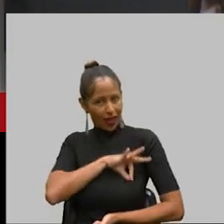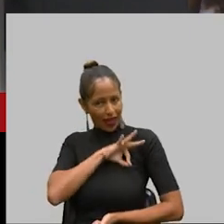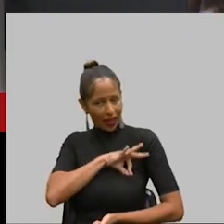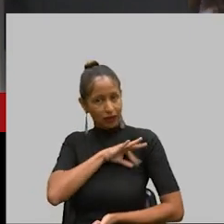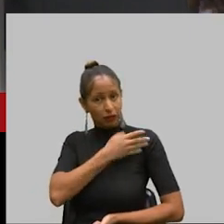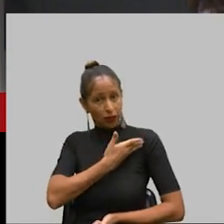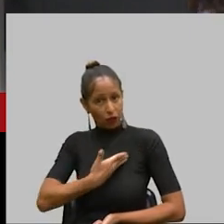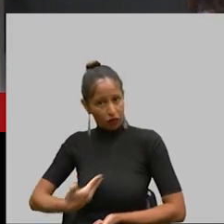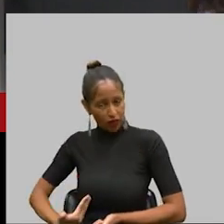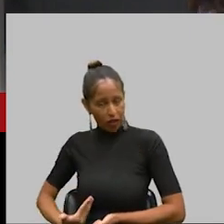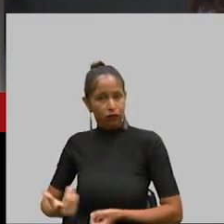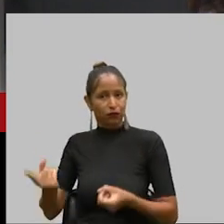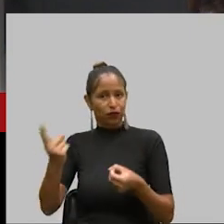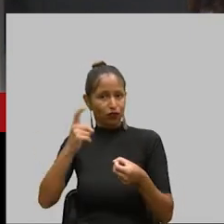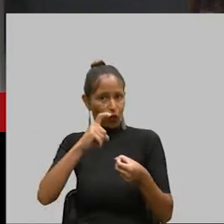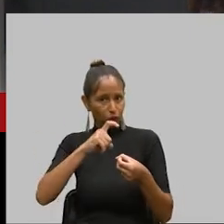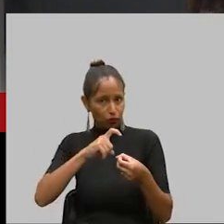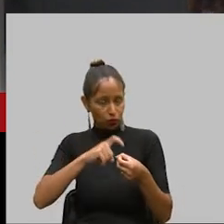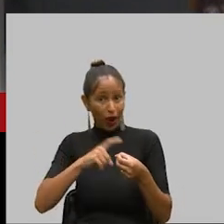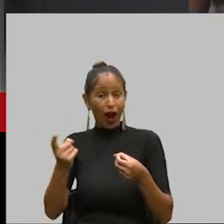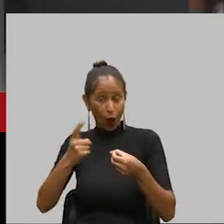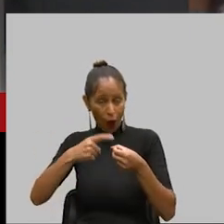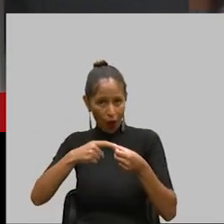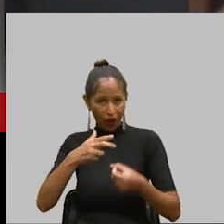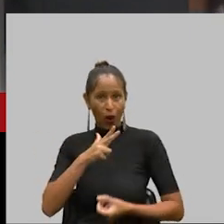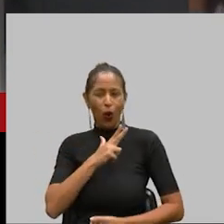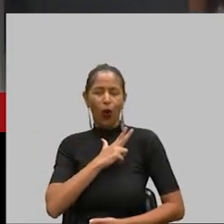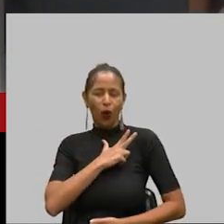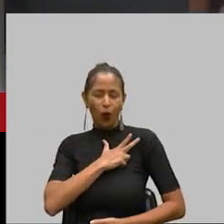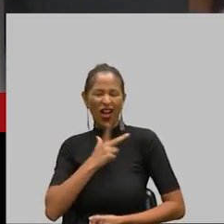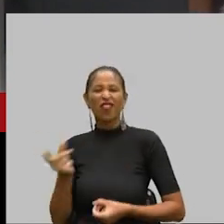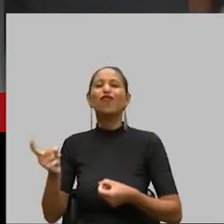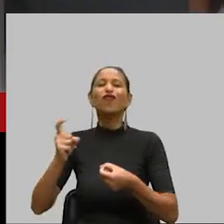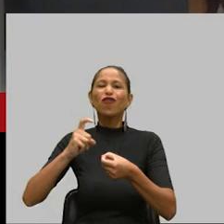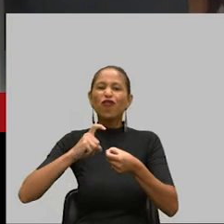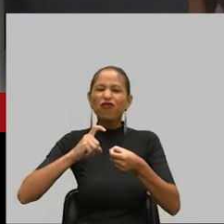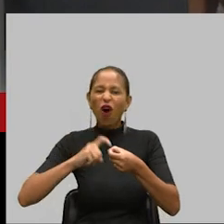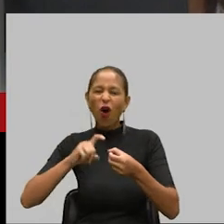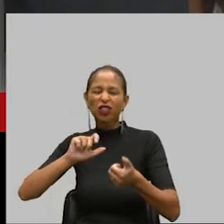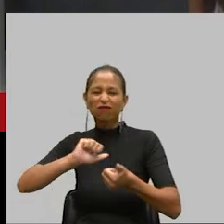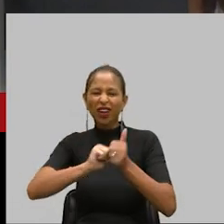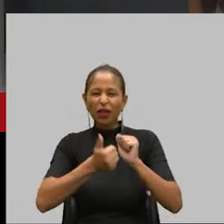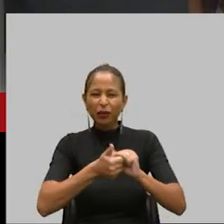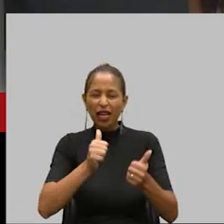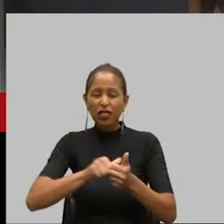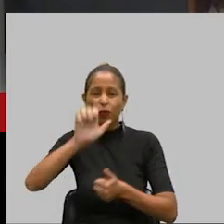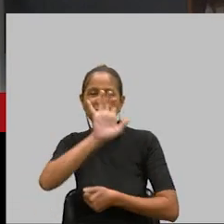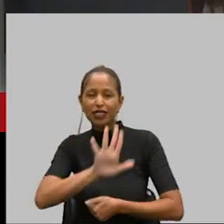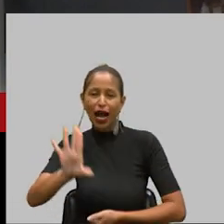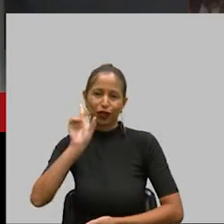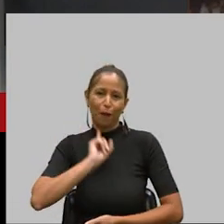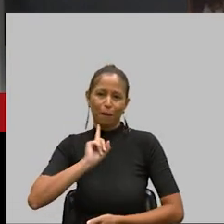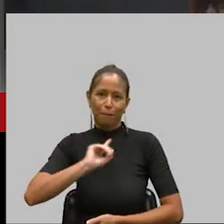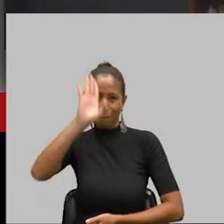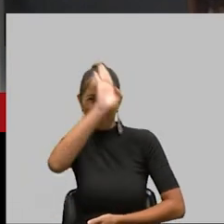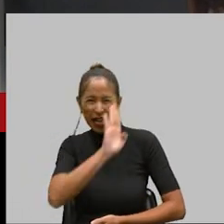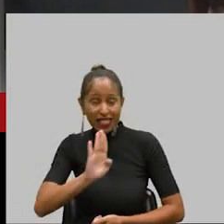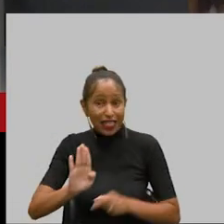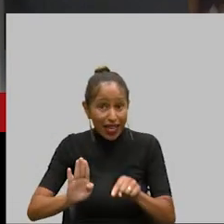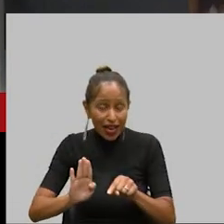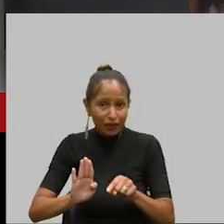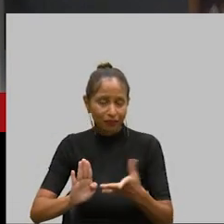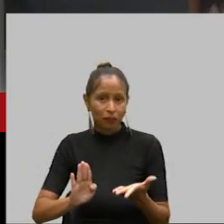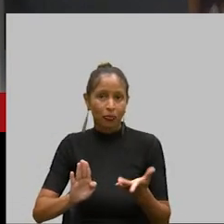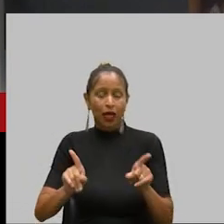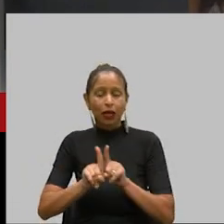governo voltou e a volta do Lula significa a volta e a reestruturação do estado brasileiro não só de reafirmar